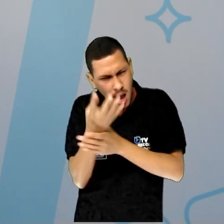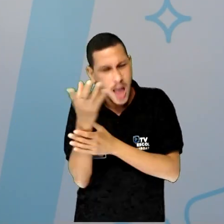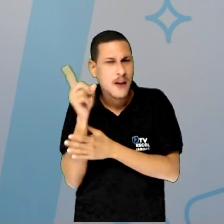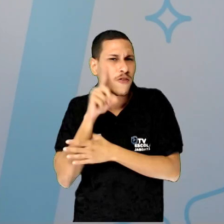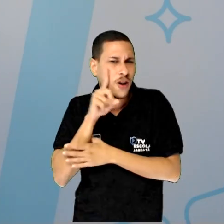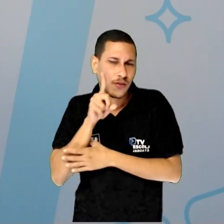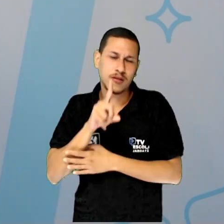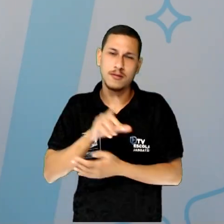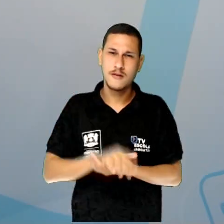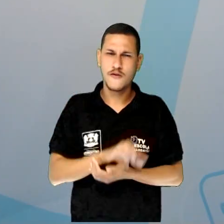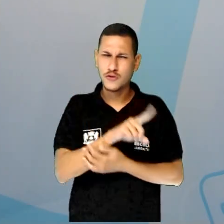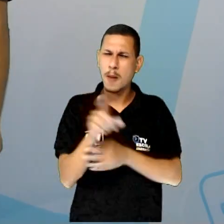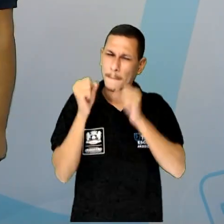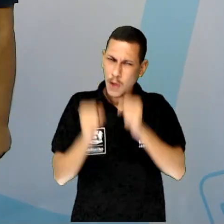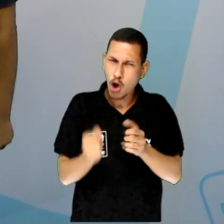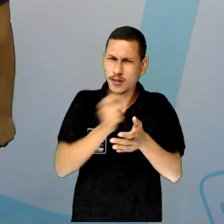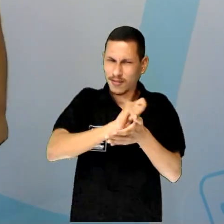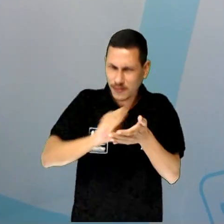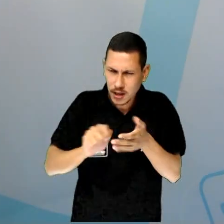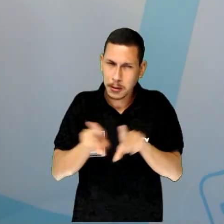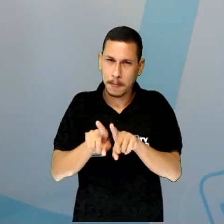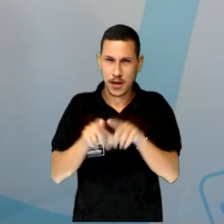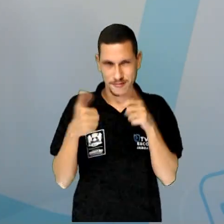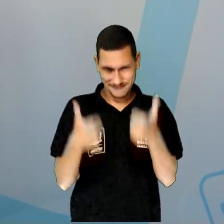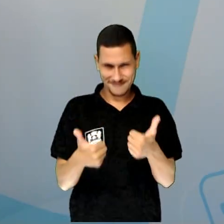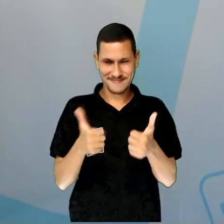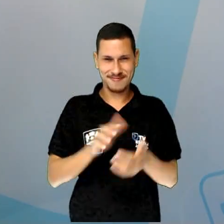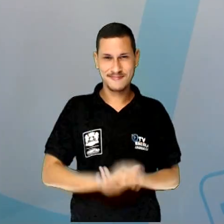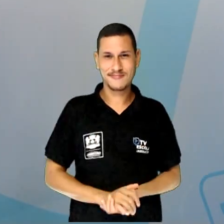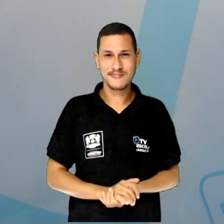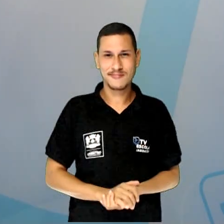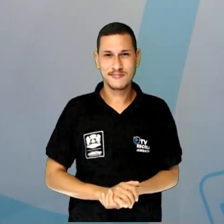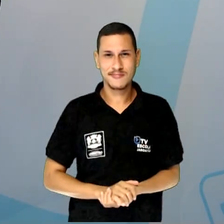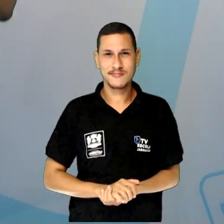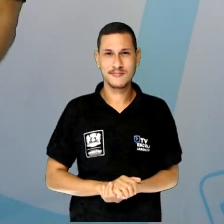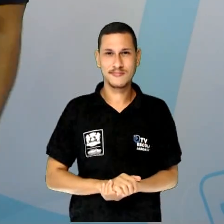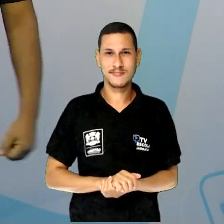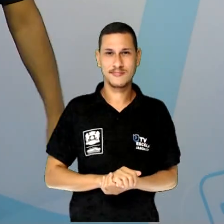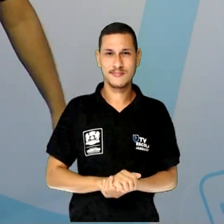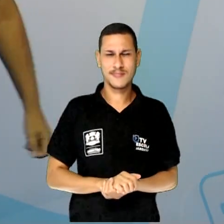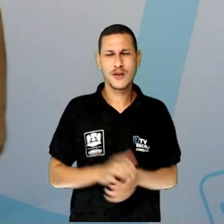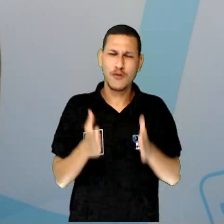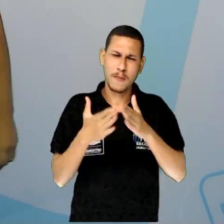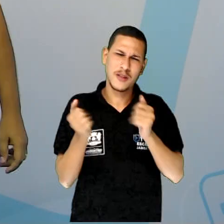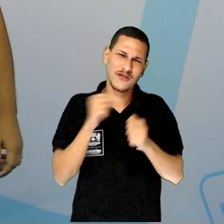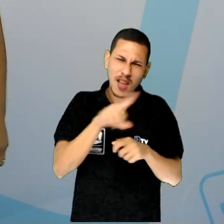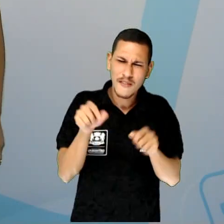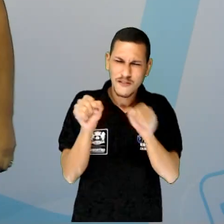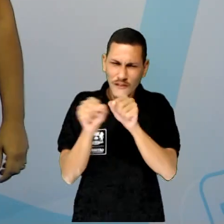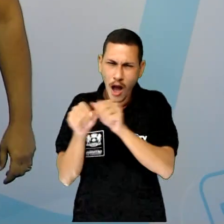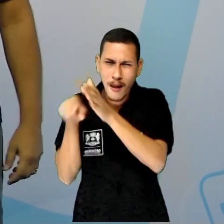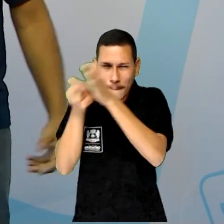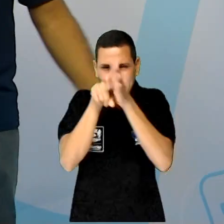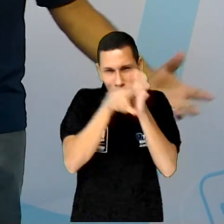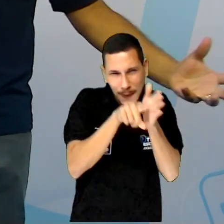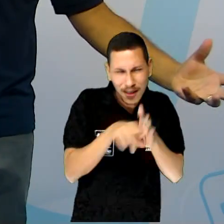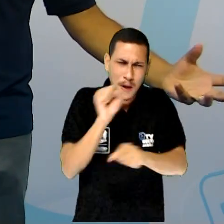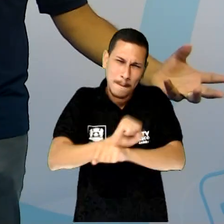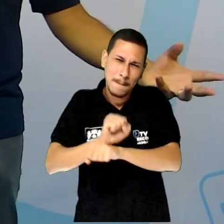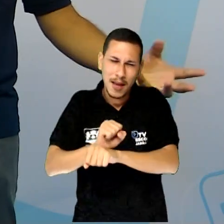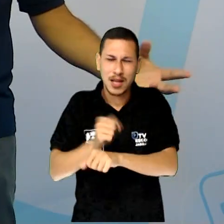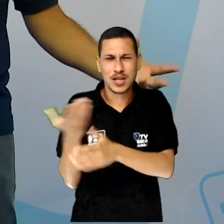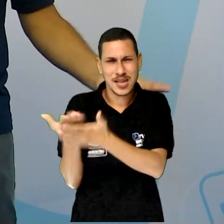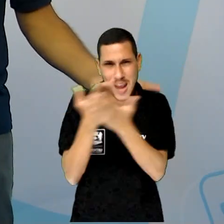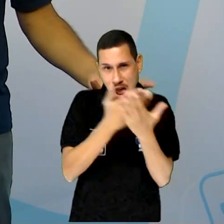Estados Unidos e você também pode citar. Ok, minha gente? Então, vou pedir isso para você e espero que